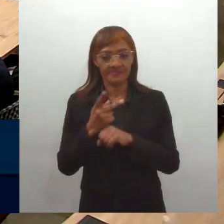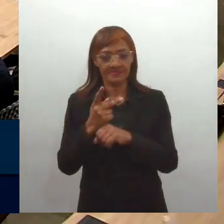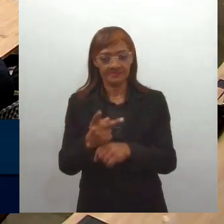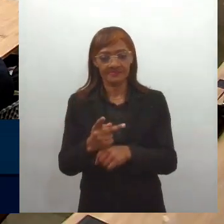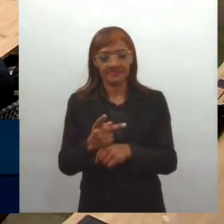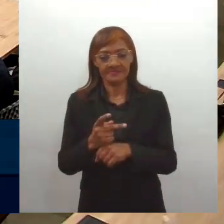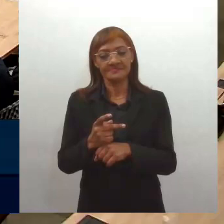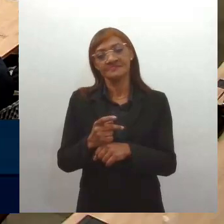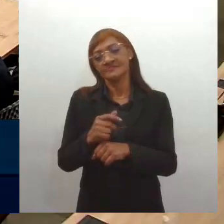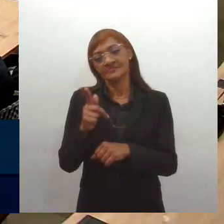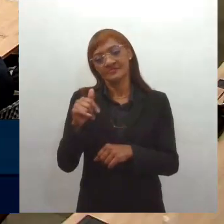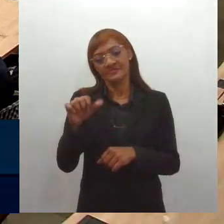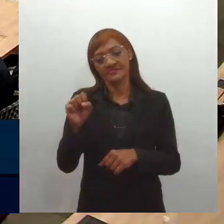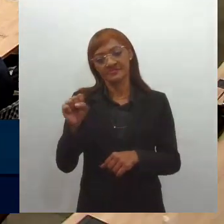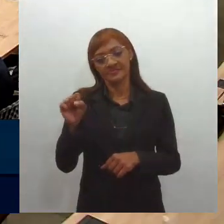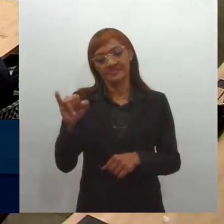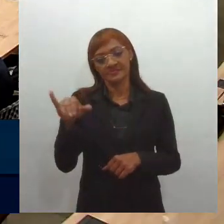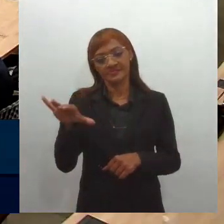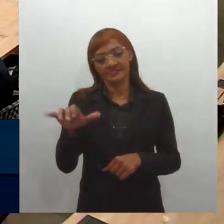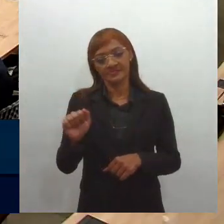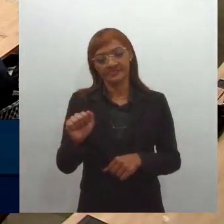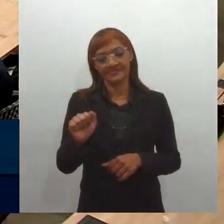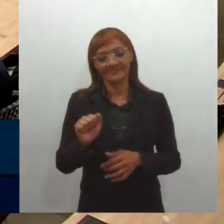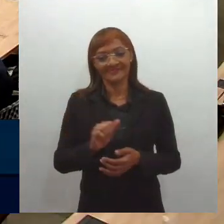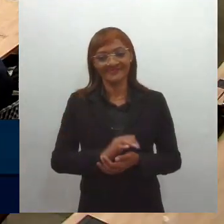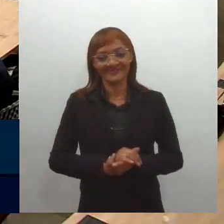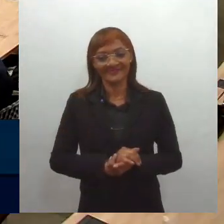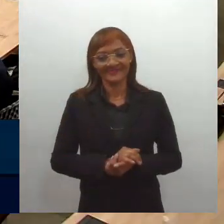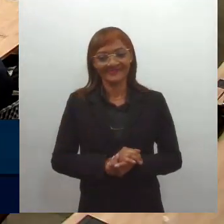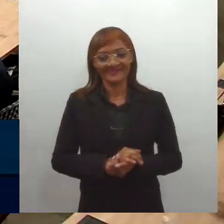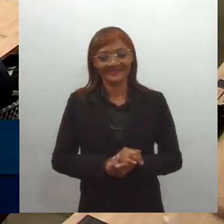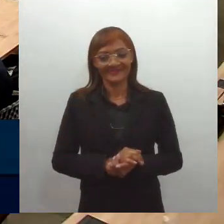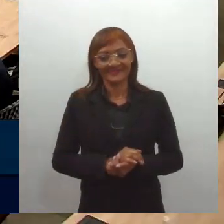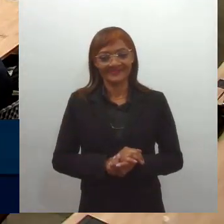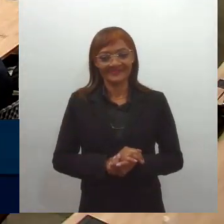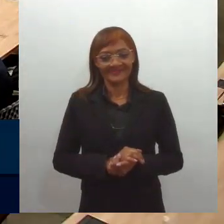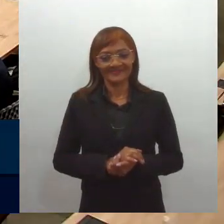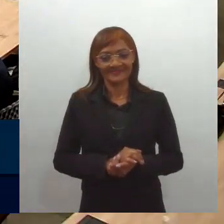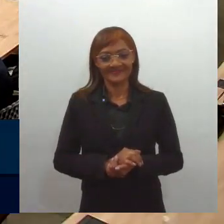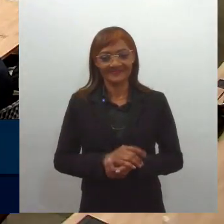Quem entregará a medalha será o deputado Jorge Passos.